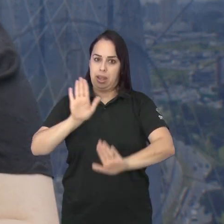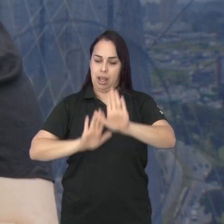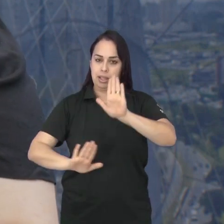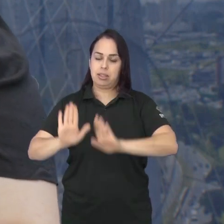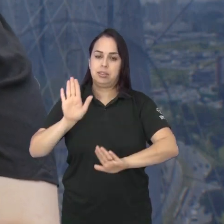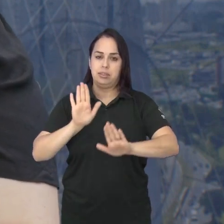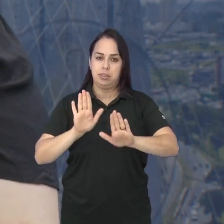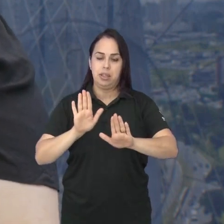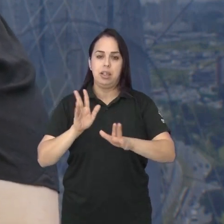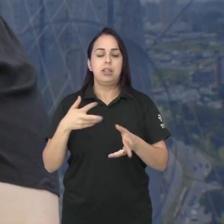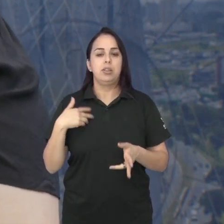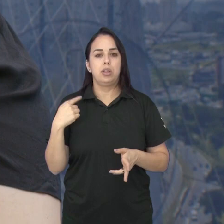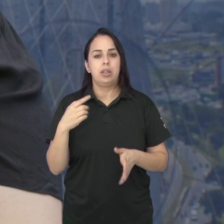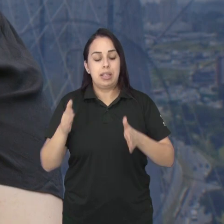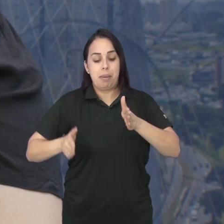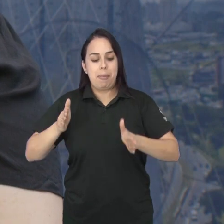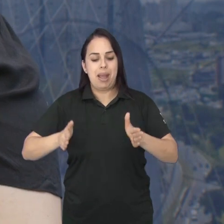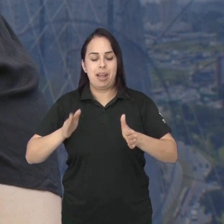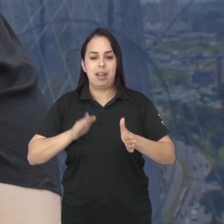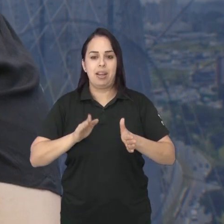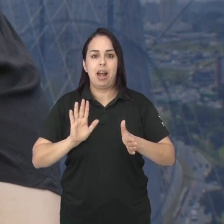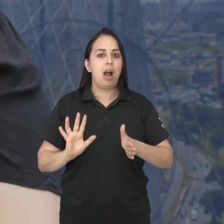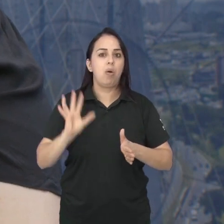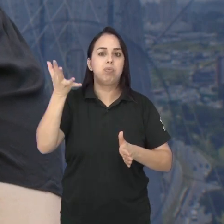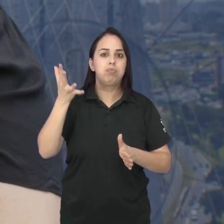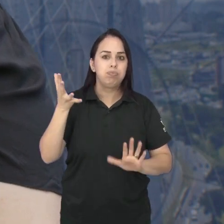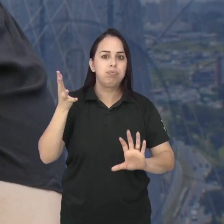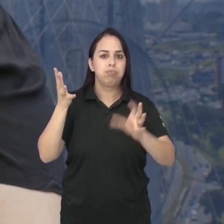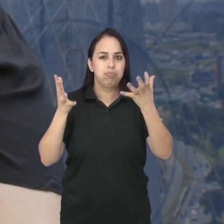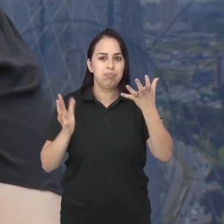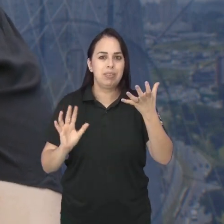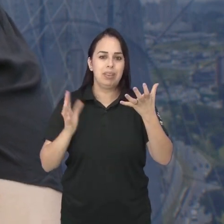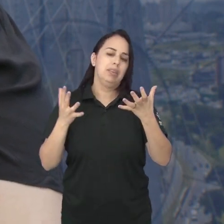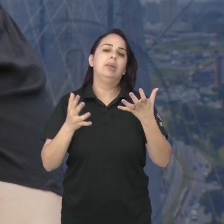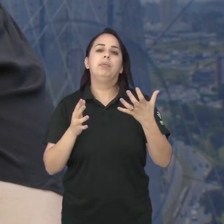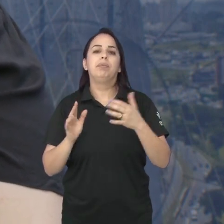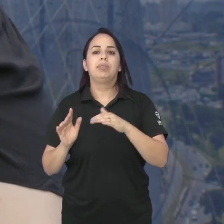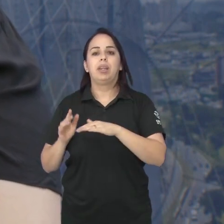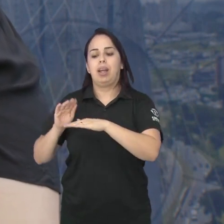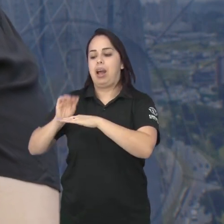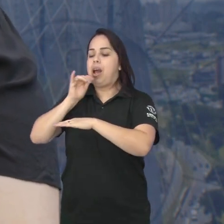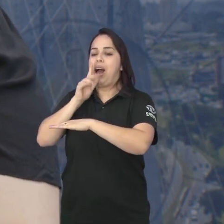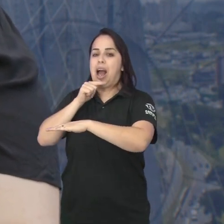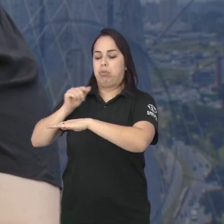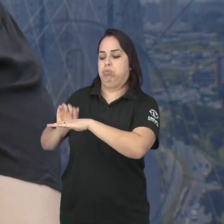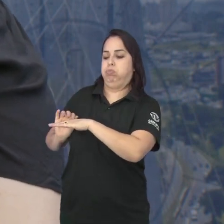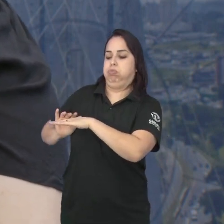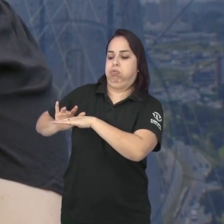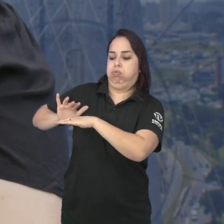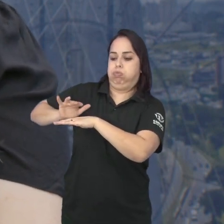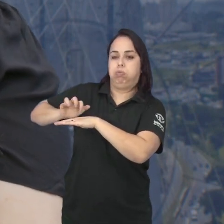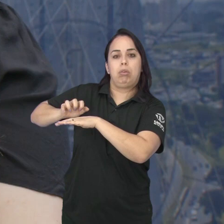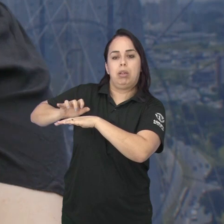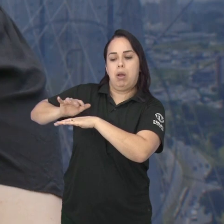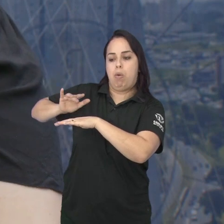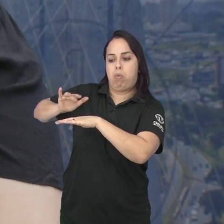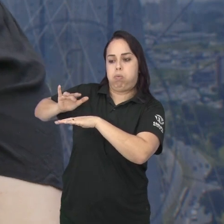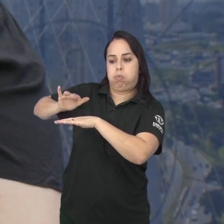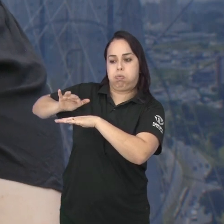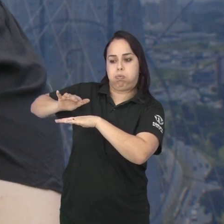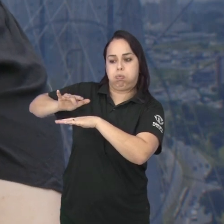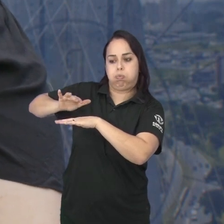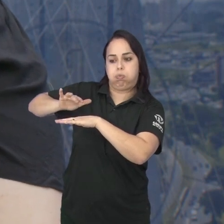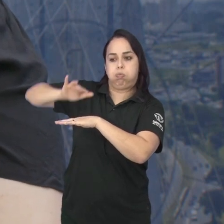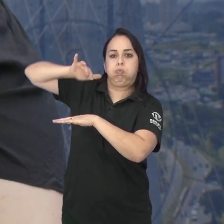porque nessa época do ano é uma época que a gente vê ocorrências muito grandes do que a gente chama de cabeças d'água,